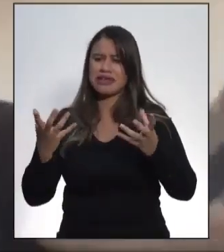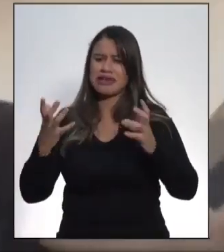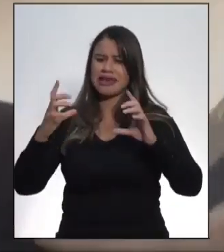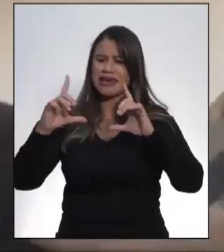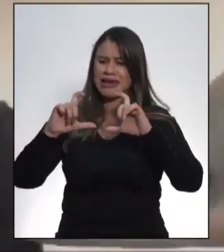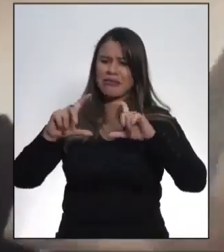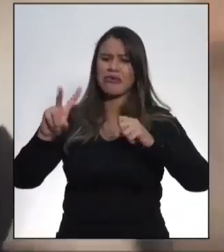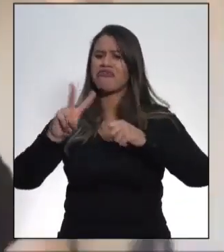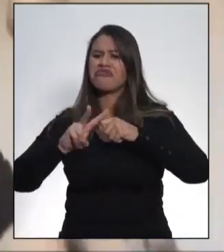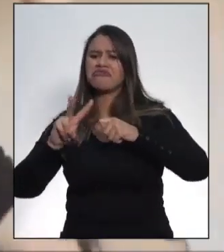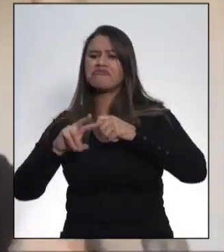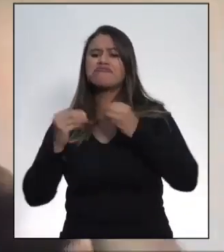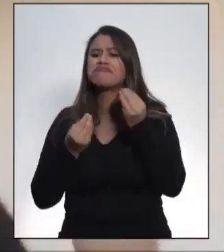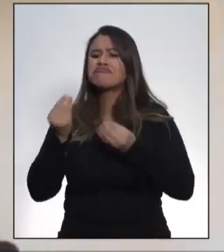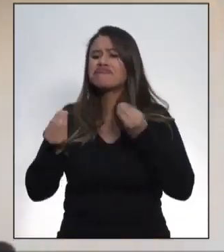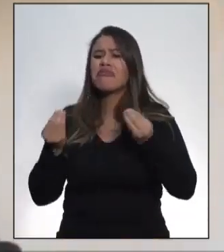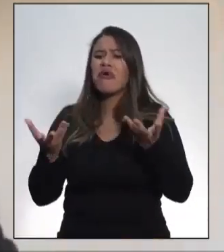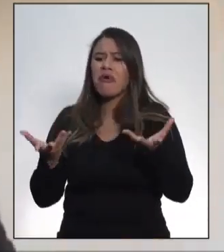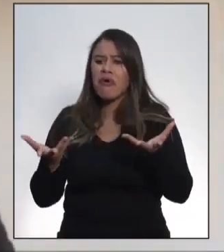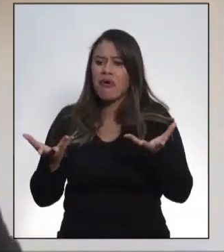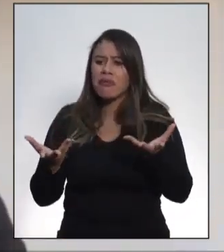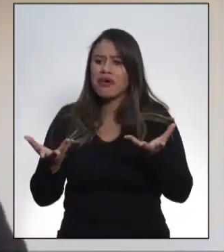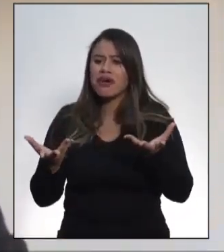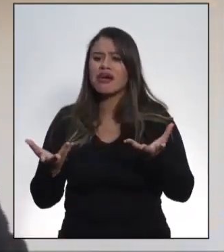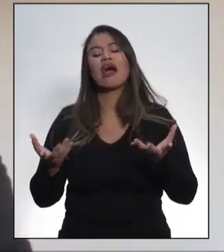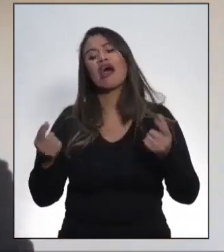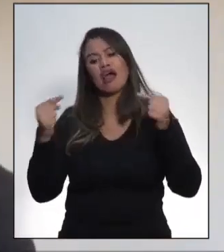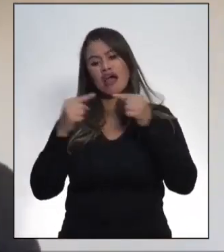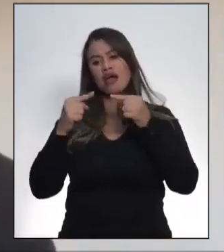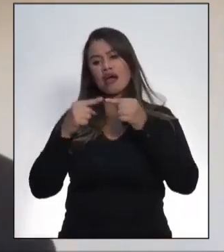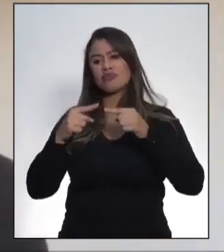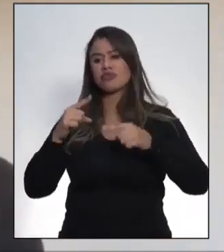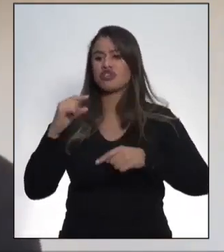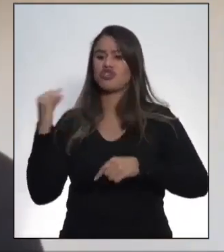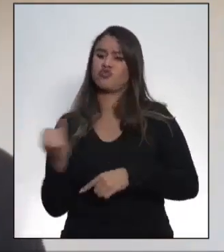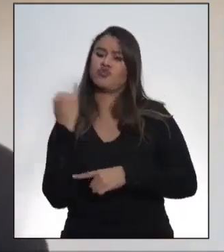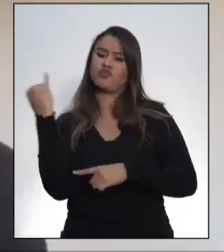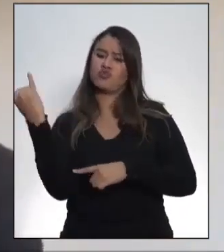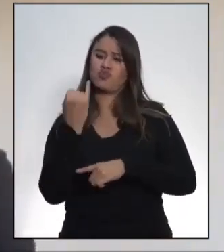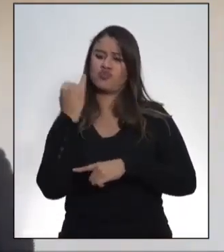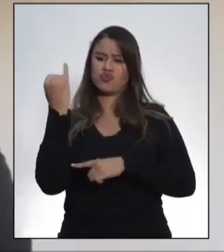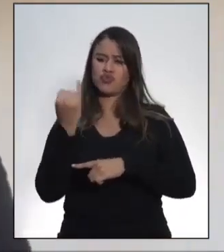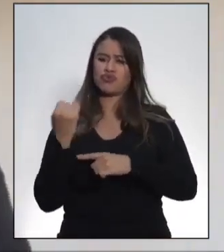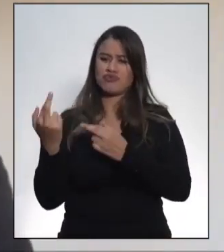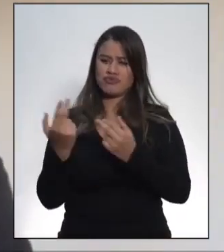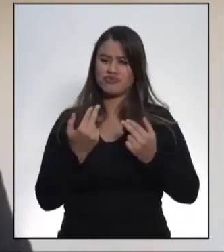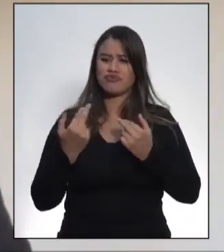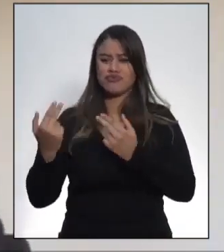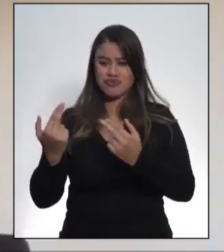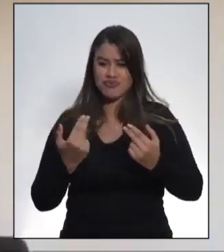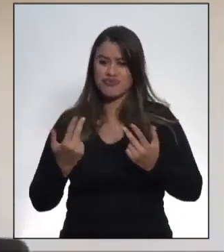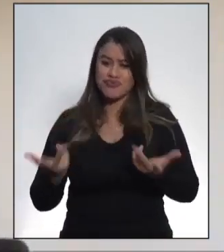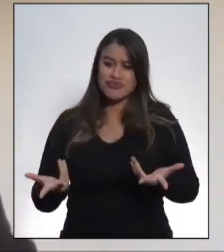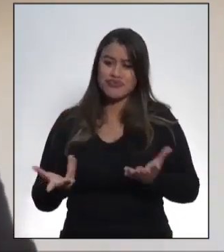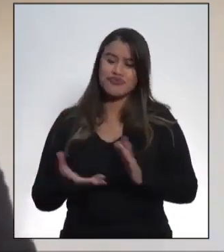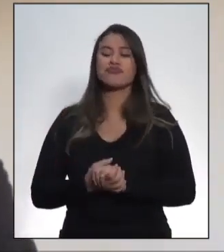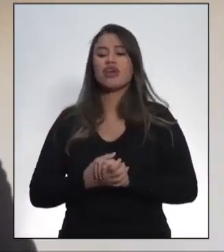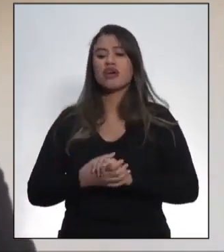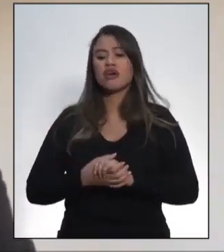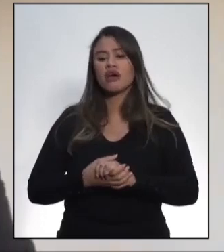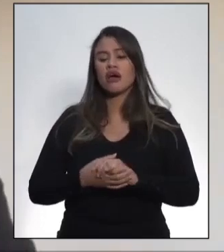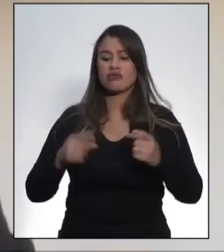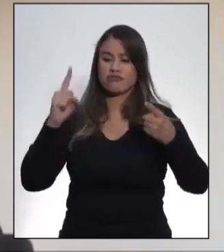clínica veterinária, mas os grandes temas são os mesmos. Os grandes temas são quem vai